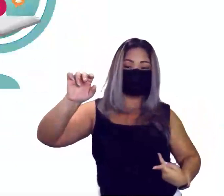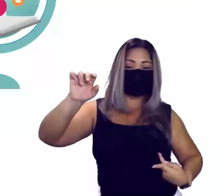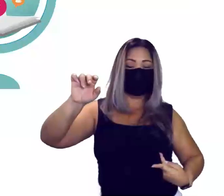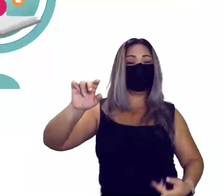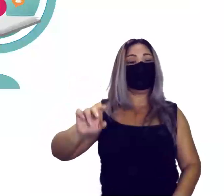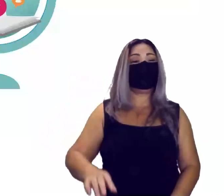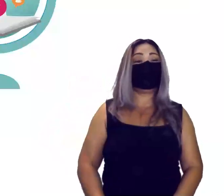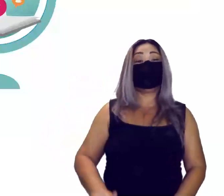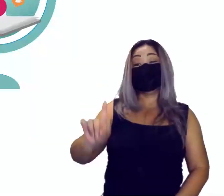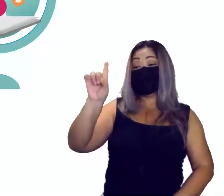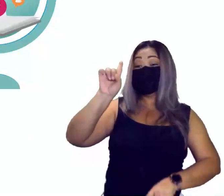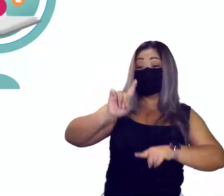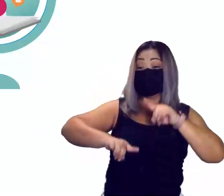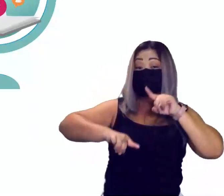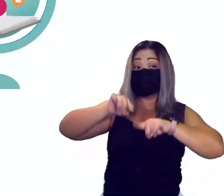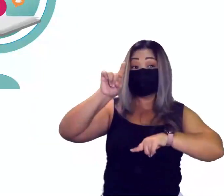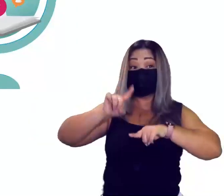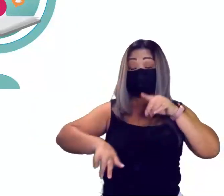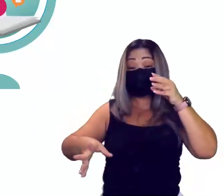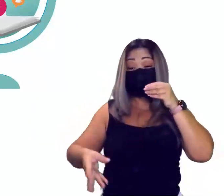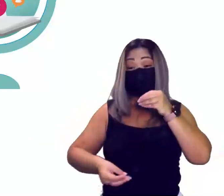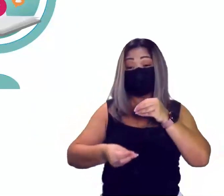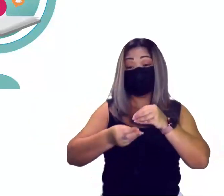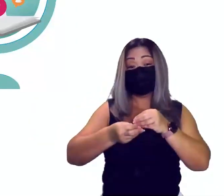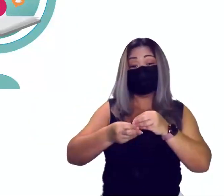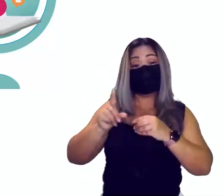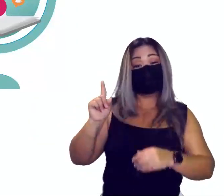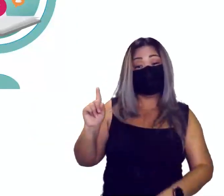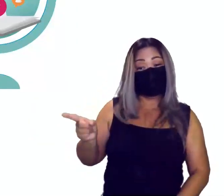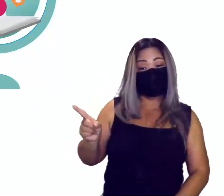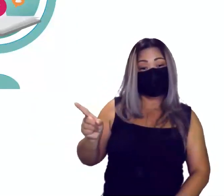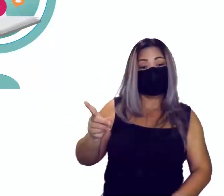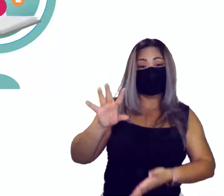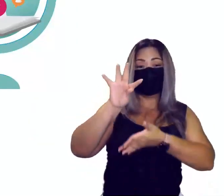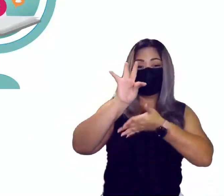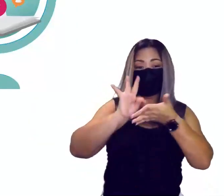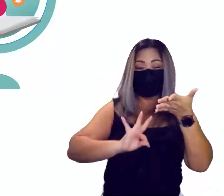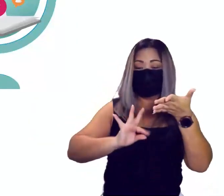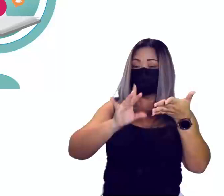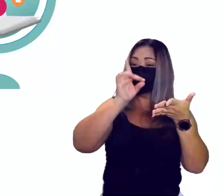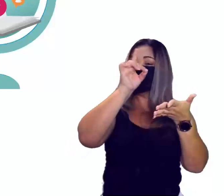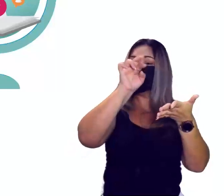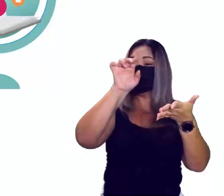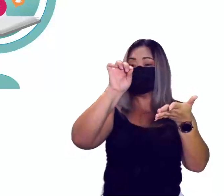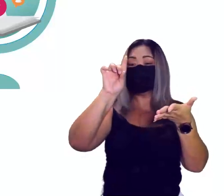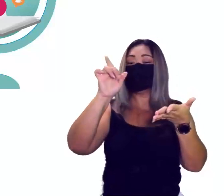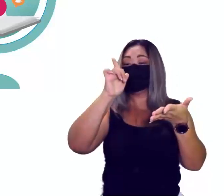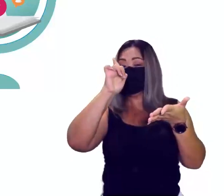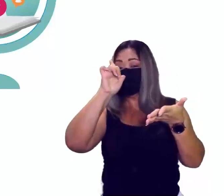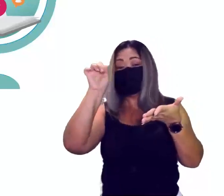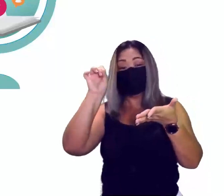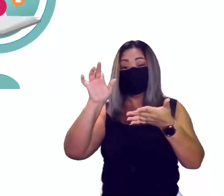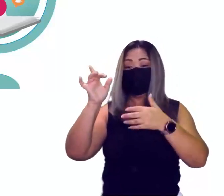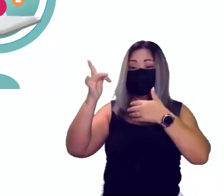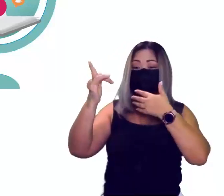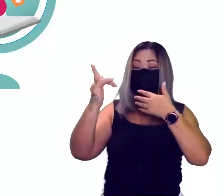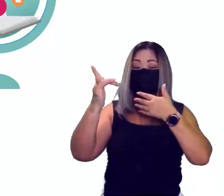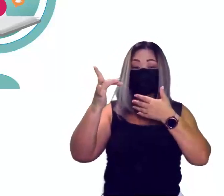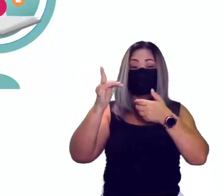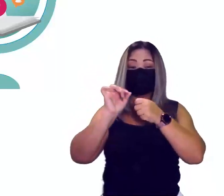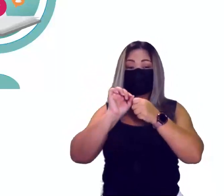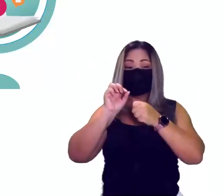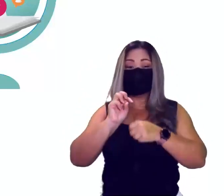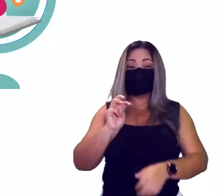Então vamos lá, ó. Temos um material complementar, gente. Esse texto é sobre os deuses gregos. Você vai achar nesse link aqui, ó.